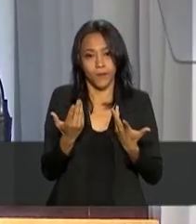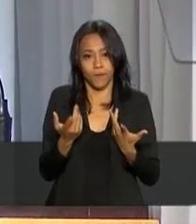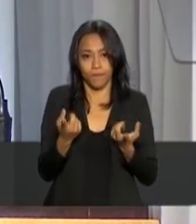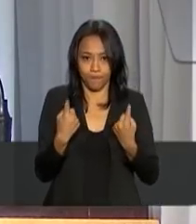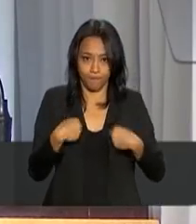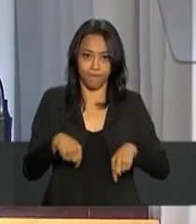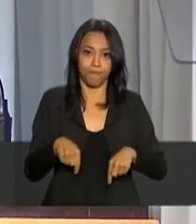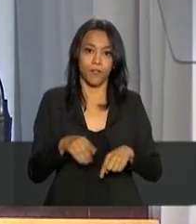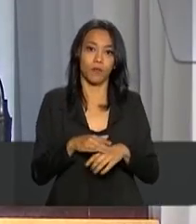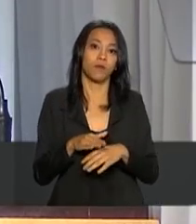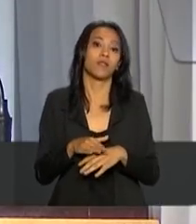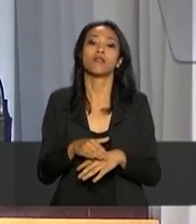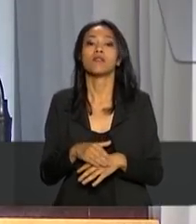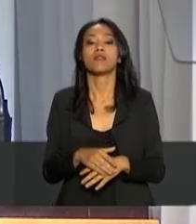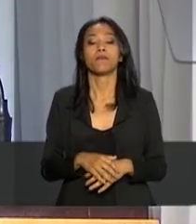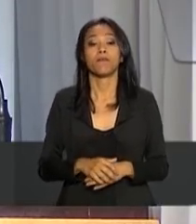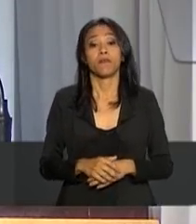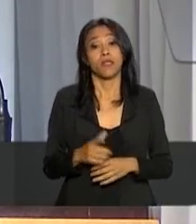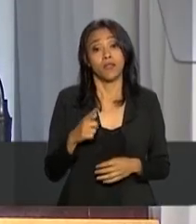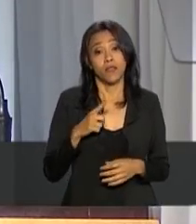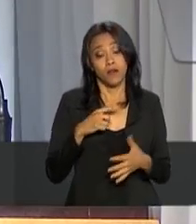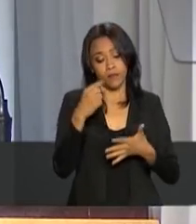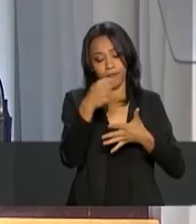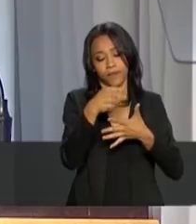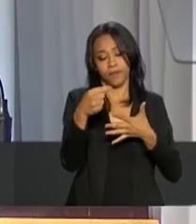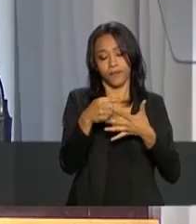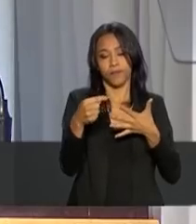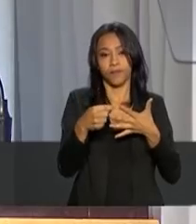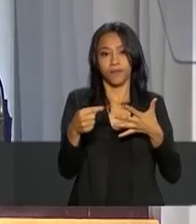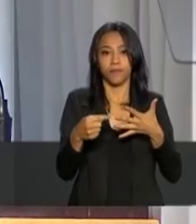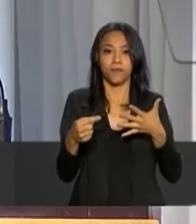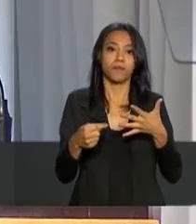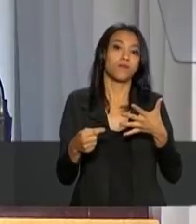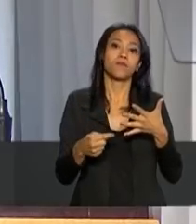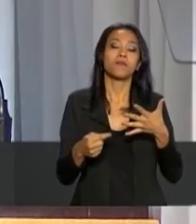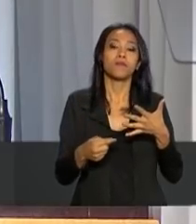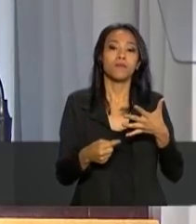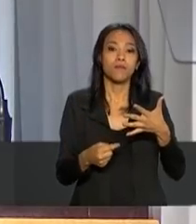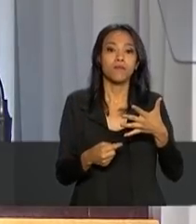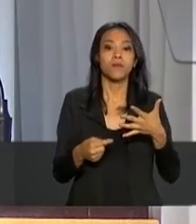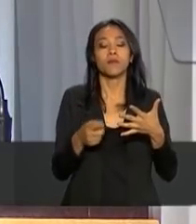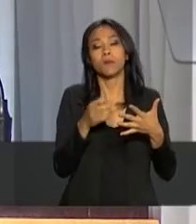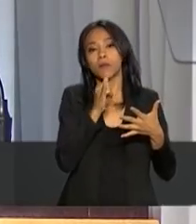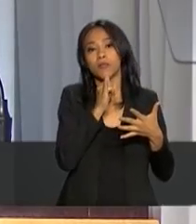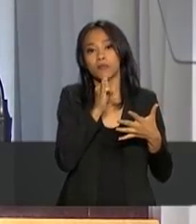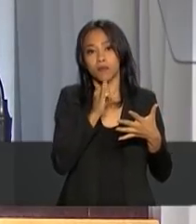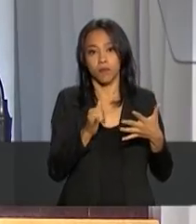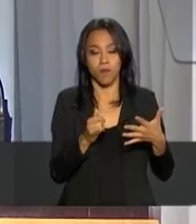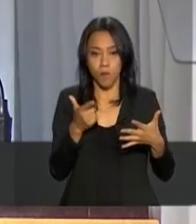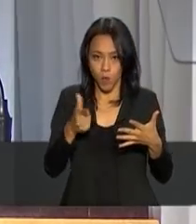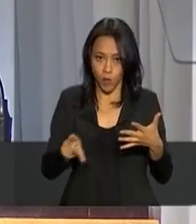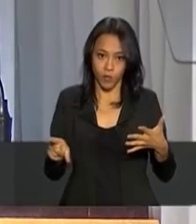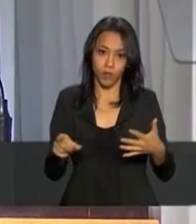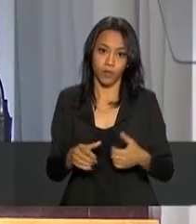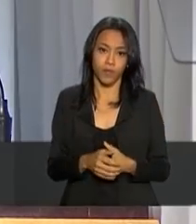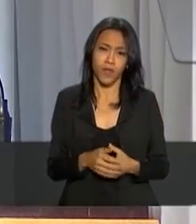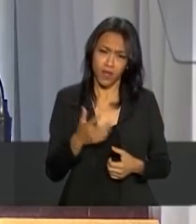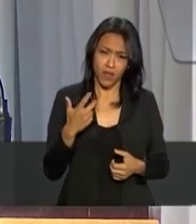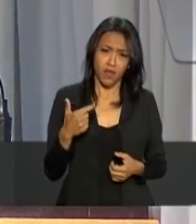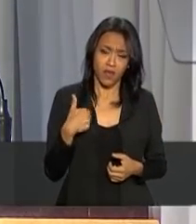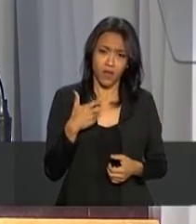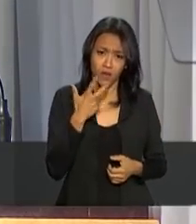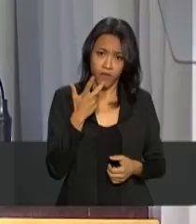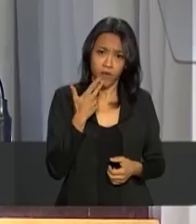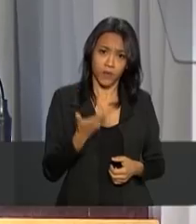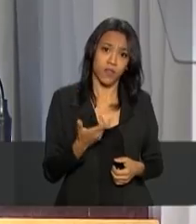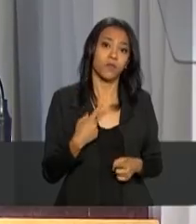Então, estas questões todas voltadas para o ângulo social. Vamos tomar o caso, e eu digo isso porque de